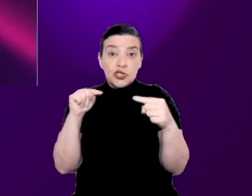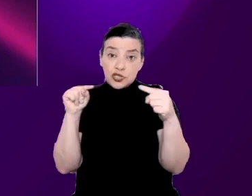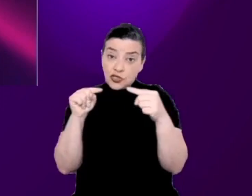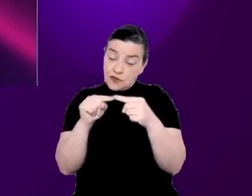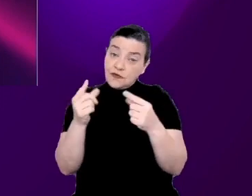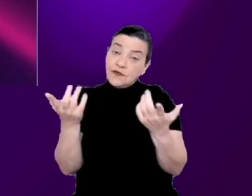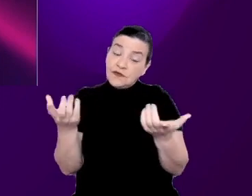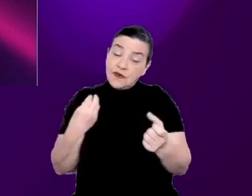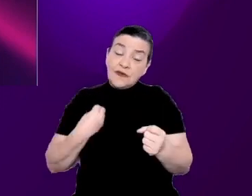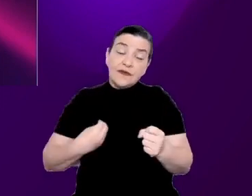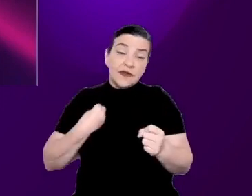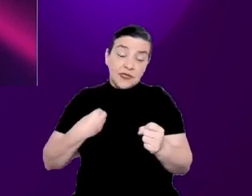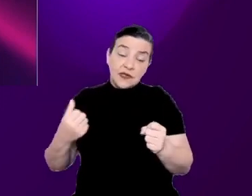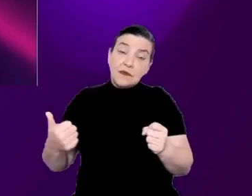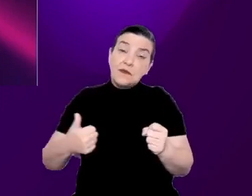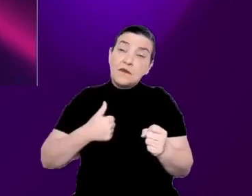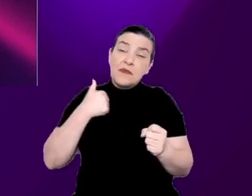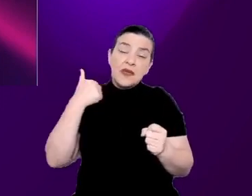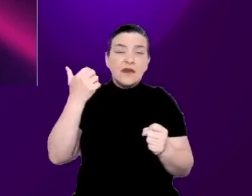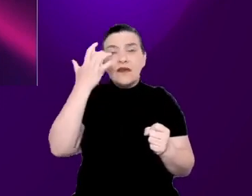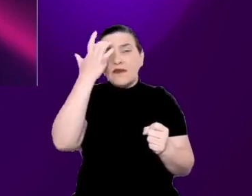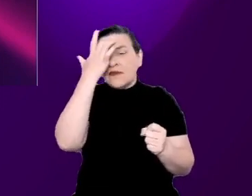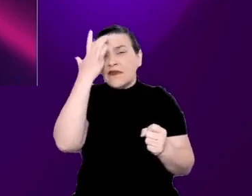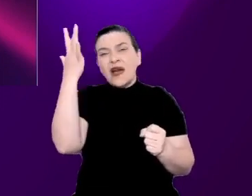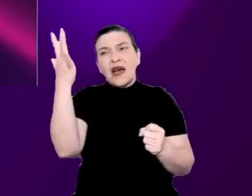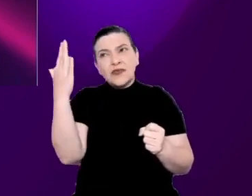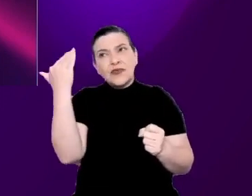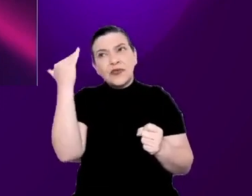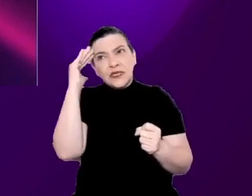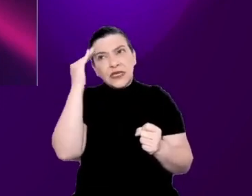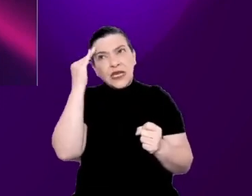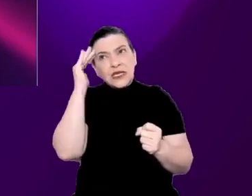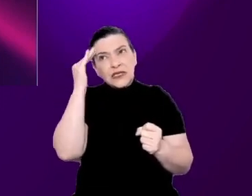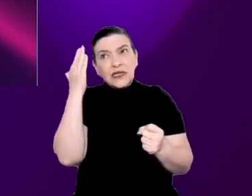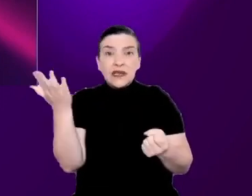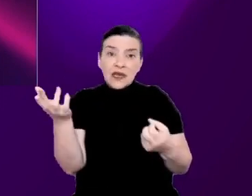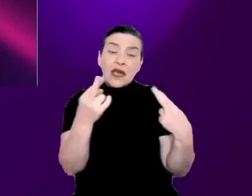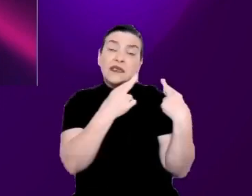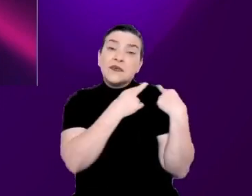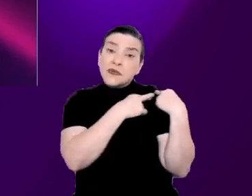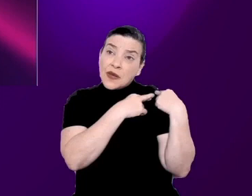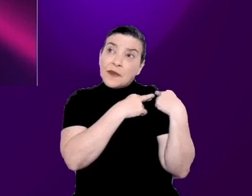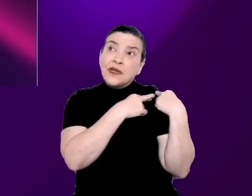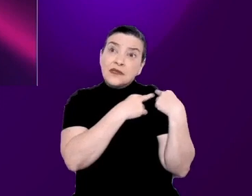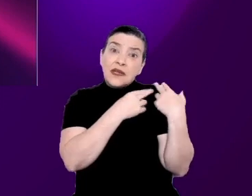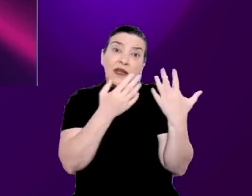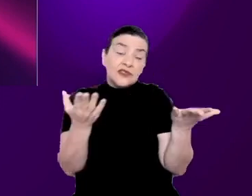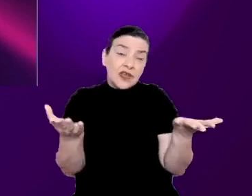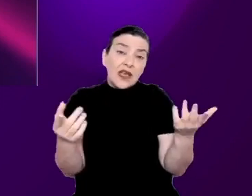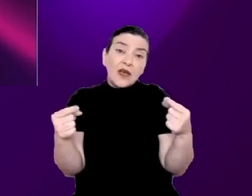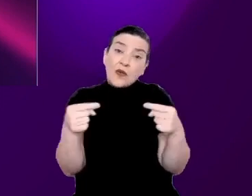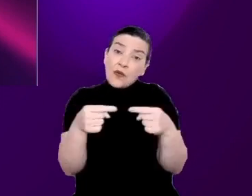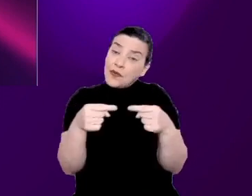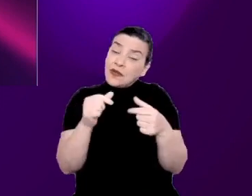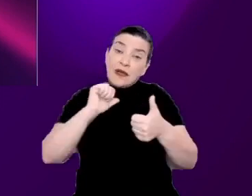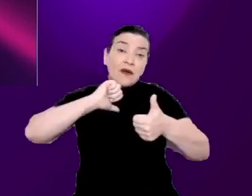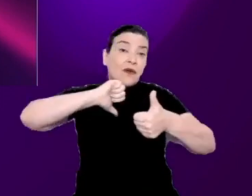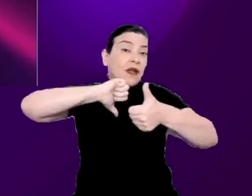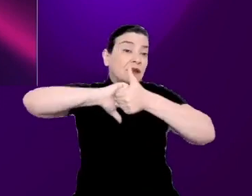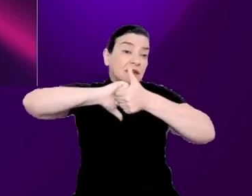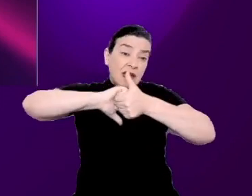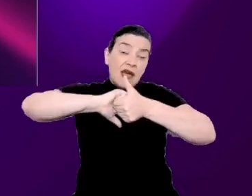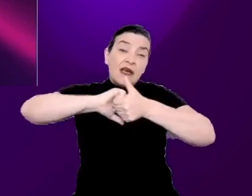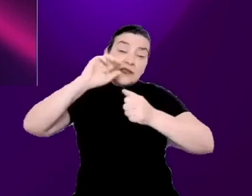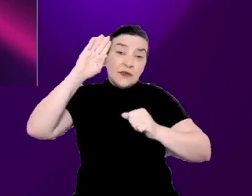qualidade de vida, fica muito fácil a gente entender que o nosso papel é diretamente ligado à qualidade